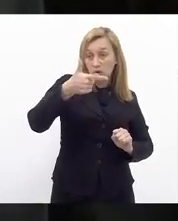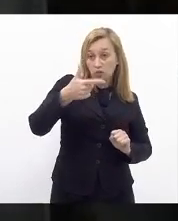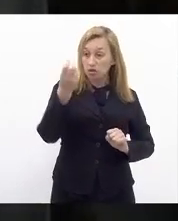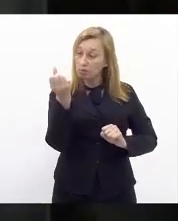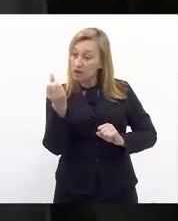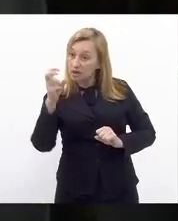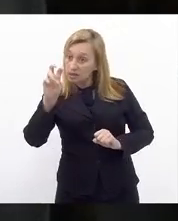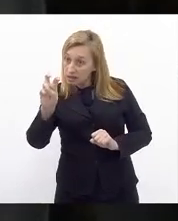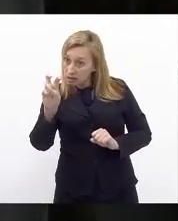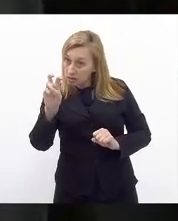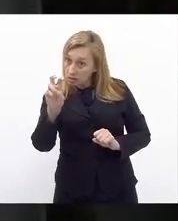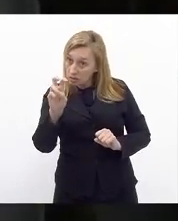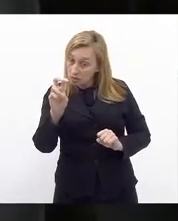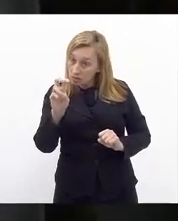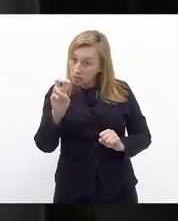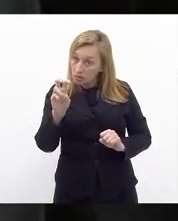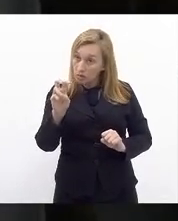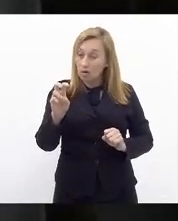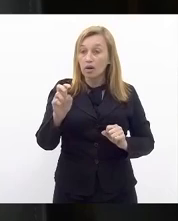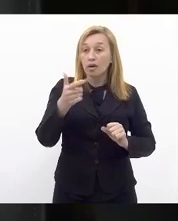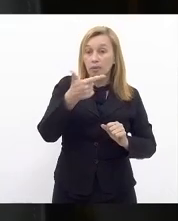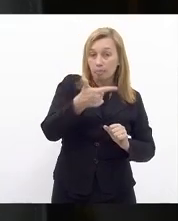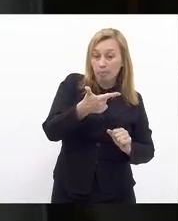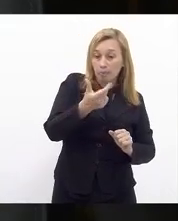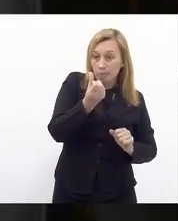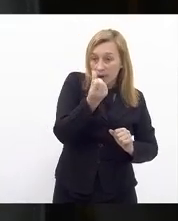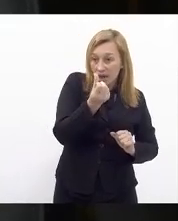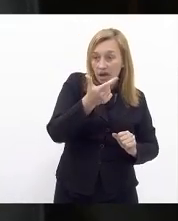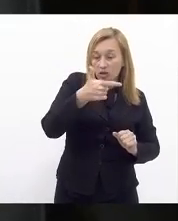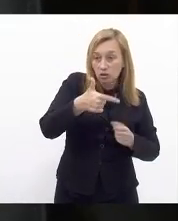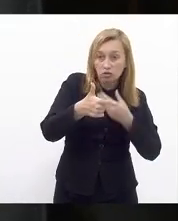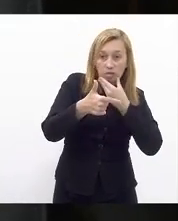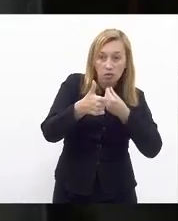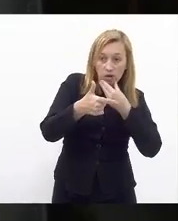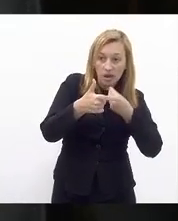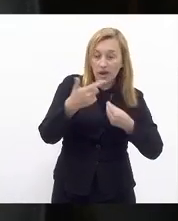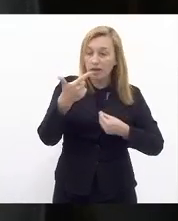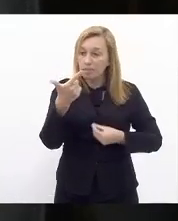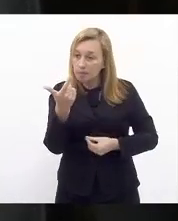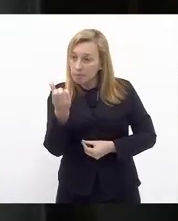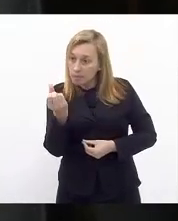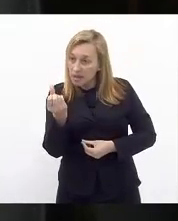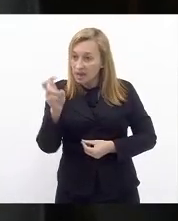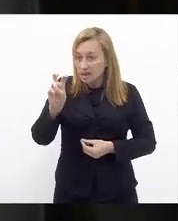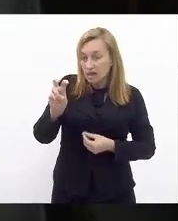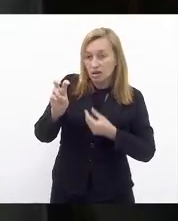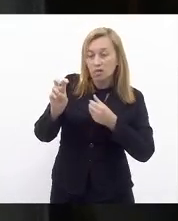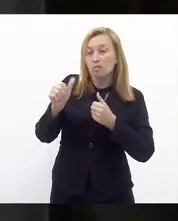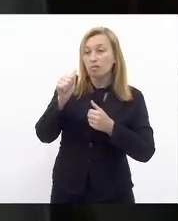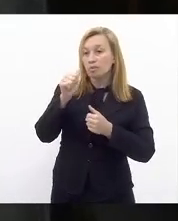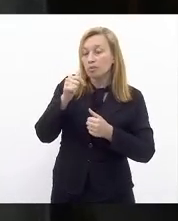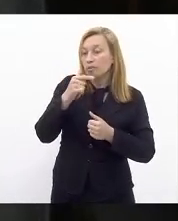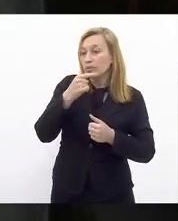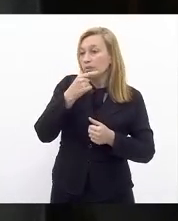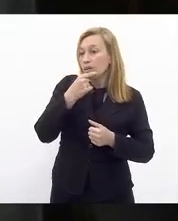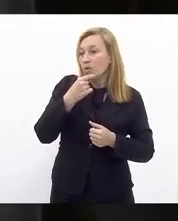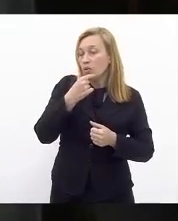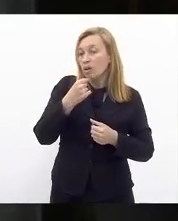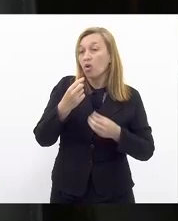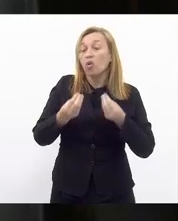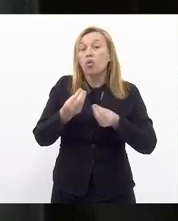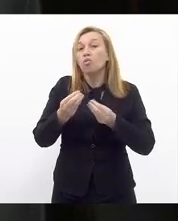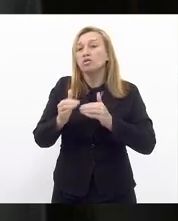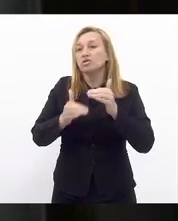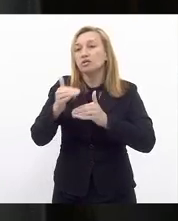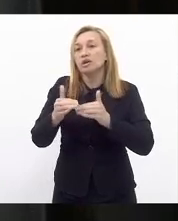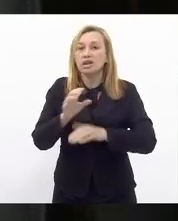62 para mulheres 65 para hora agora como isso vai se desenvolver é com cada Parlamento